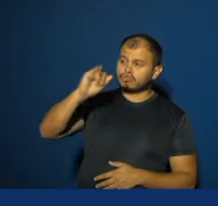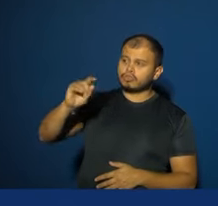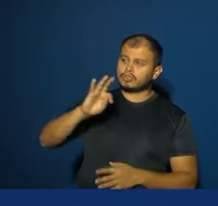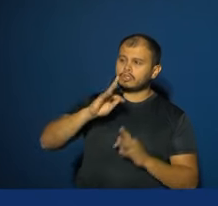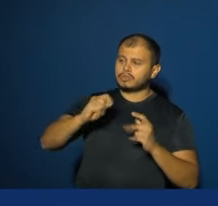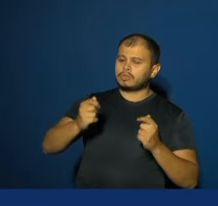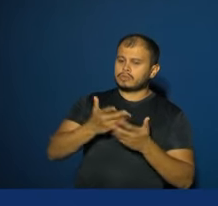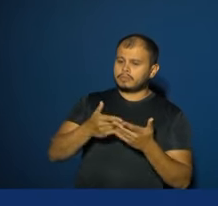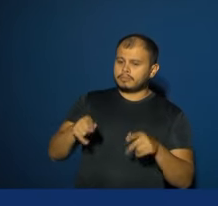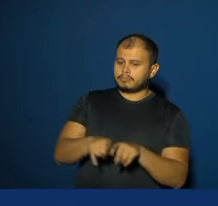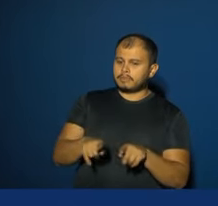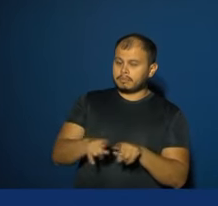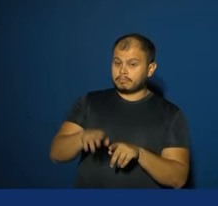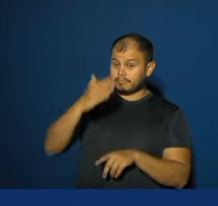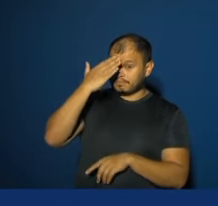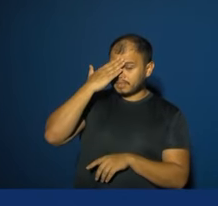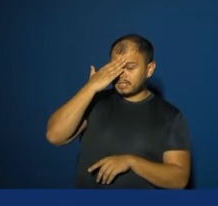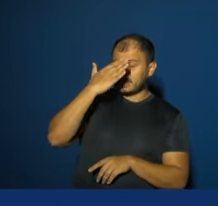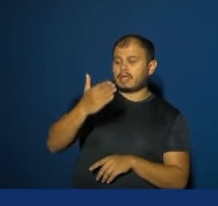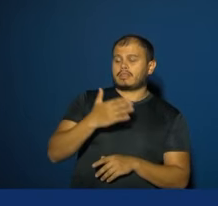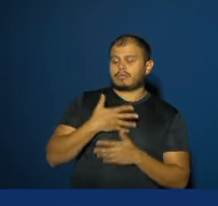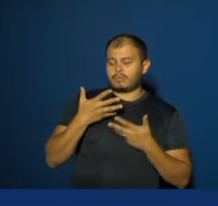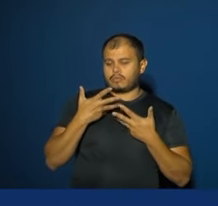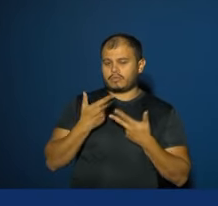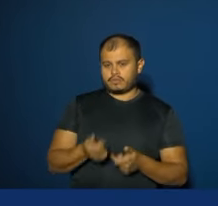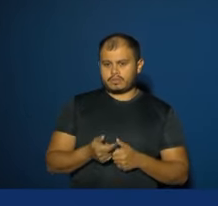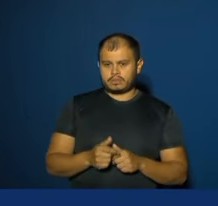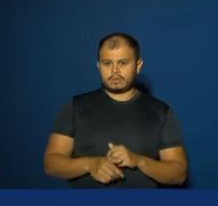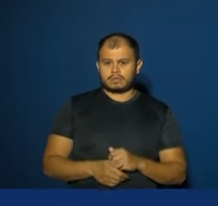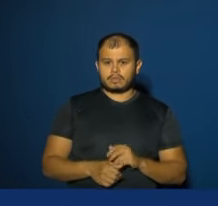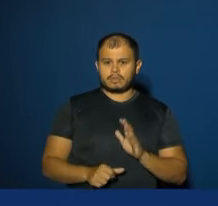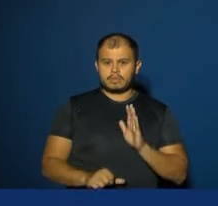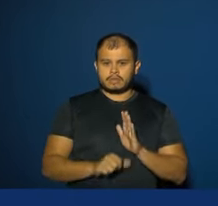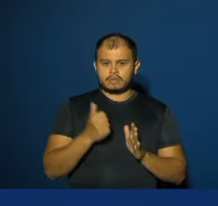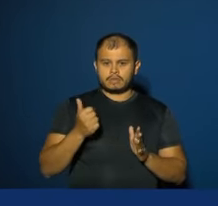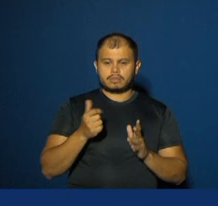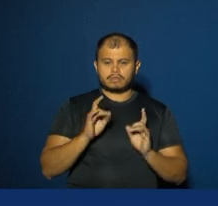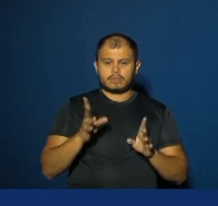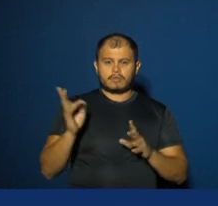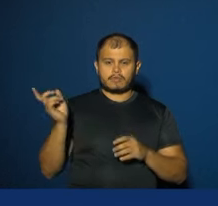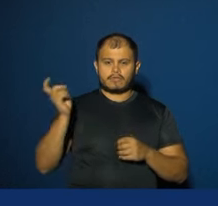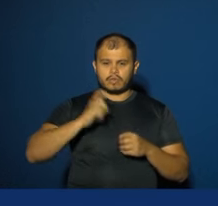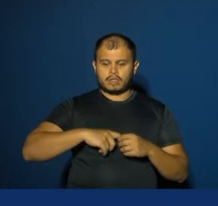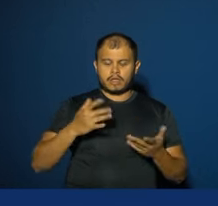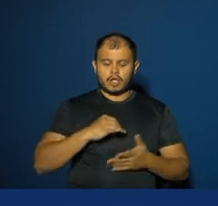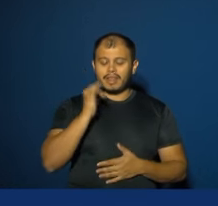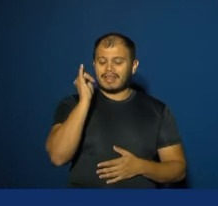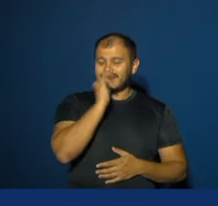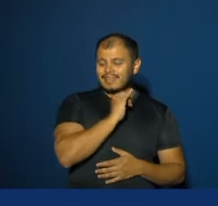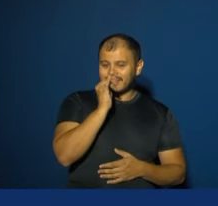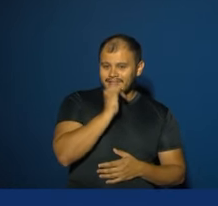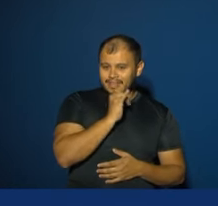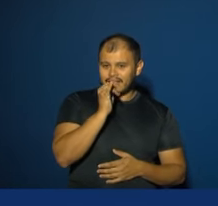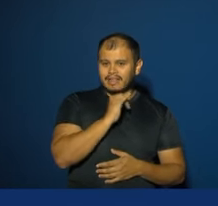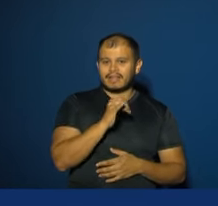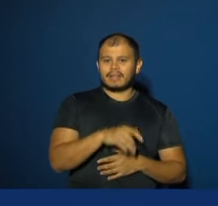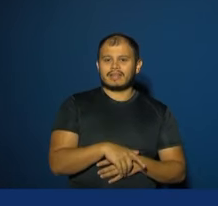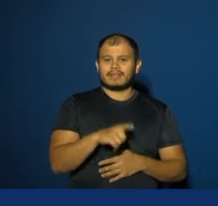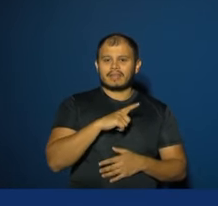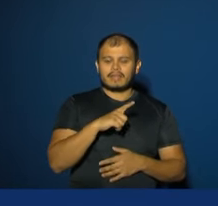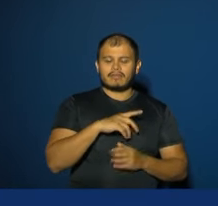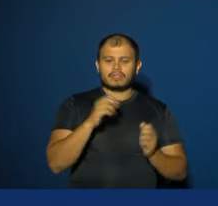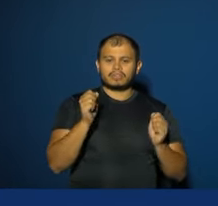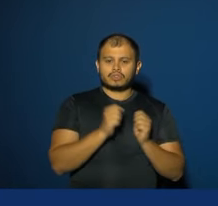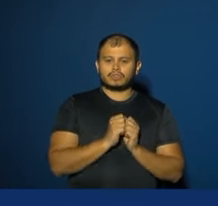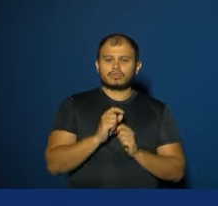Miguel obrigado pelo convite Antes de tudo eu eu acabo de voltar da Itália né e esteve com os